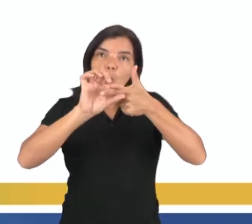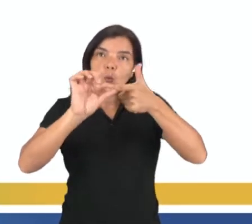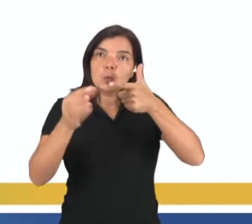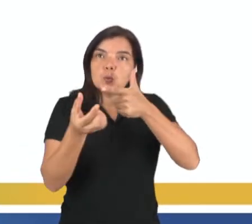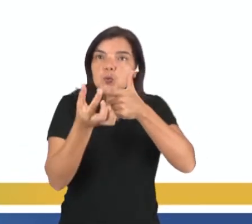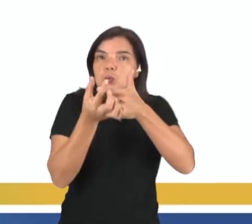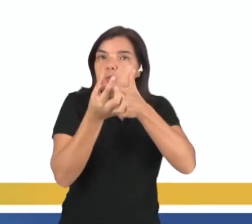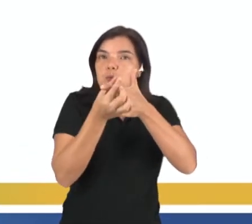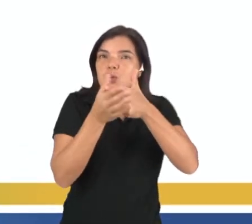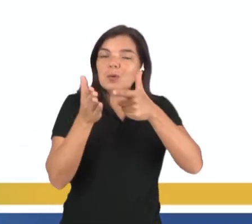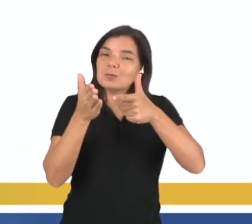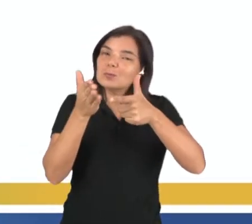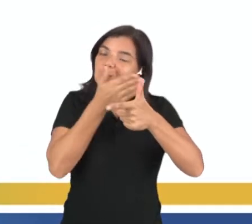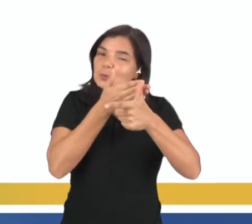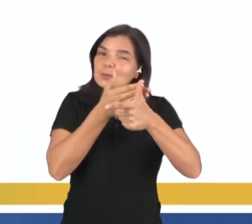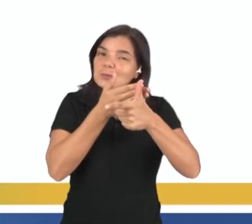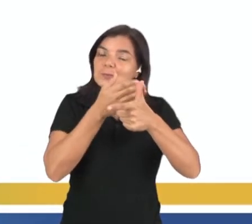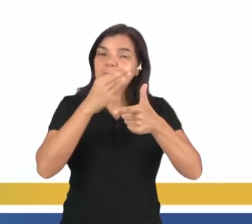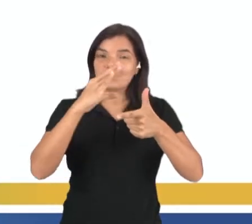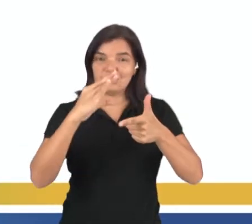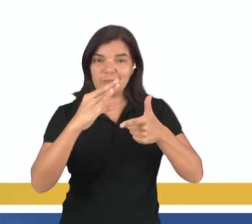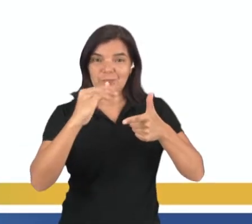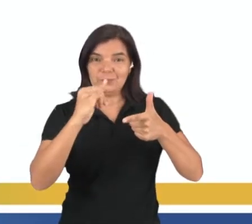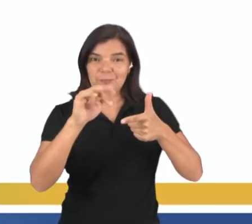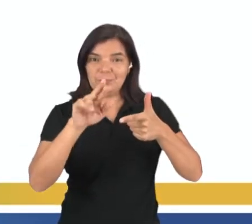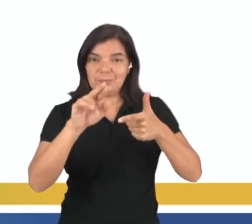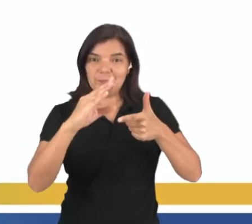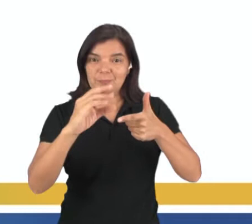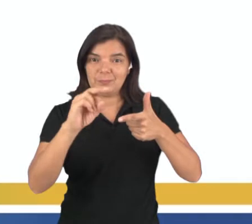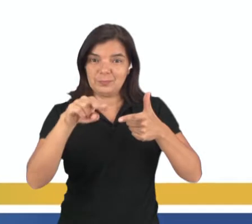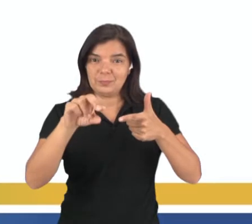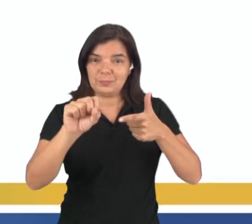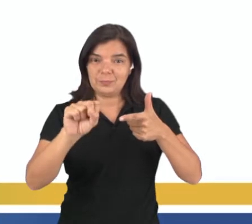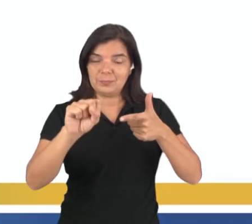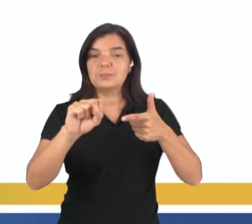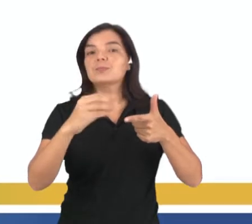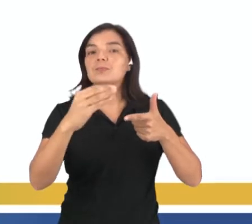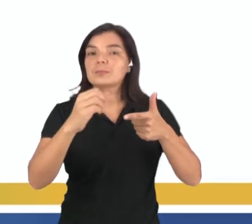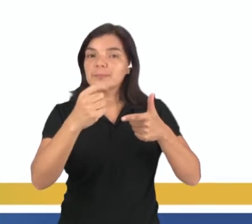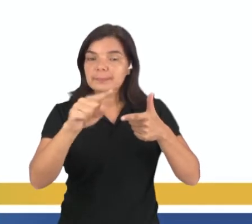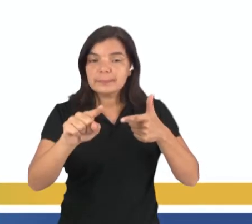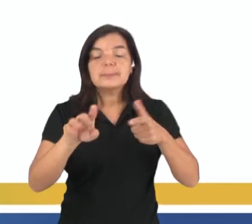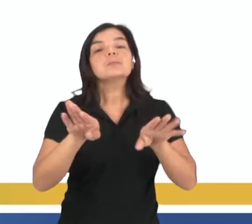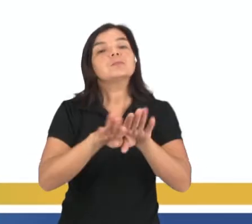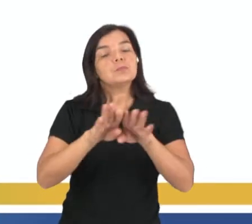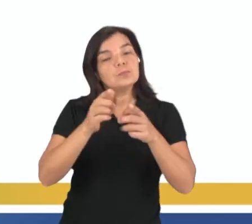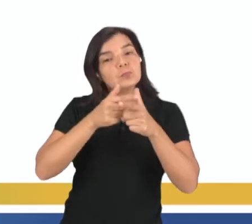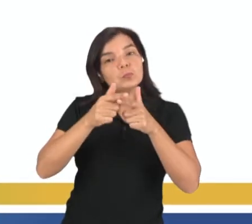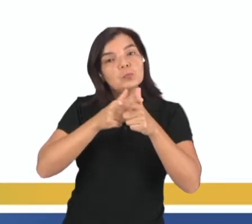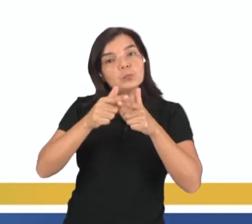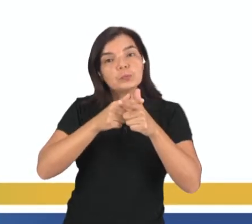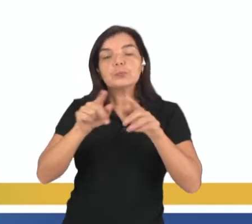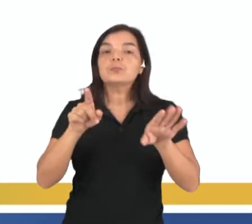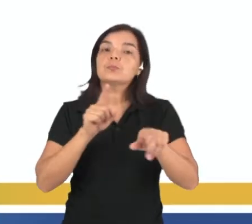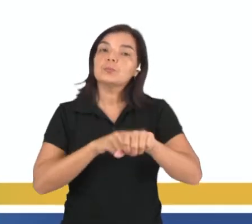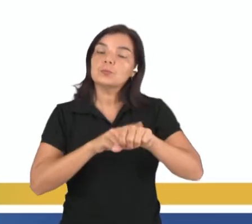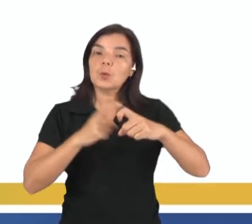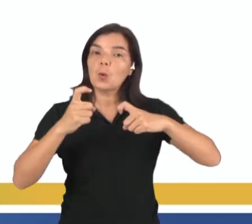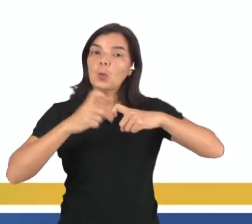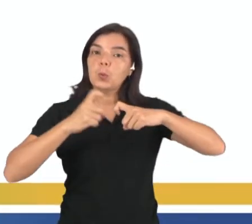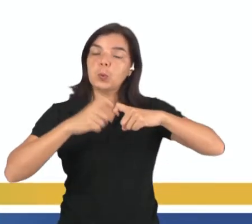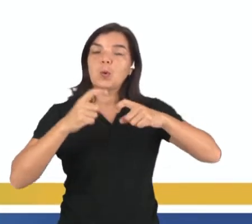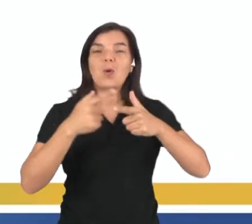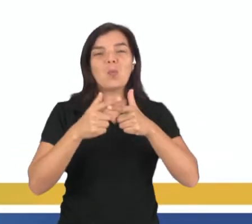pele que está cobrindo a glande e pode causar problemas tanto no ato sexual quanto